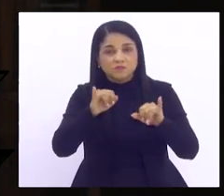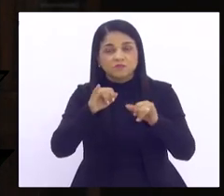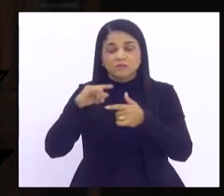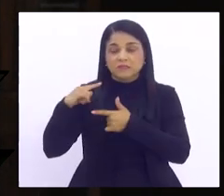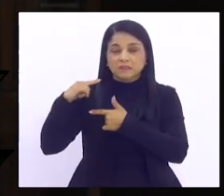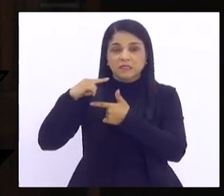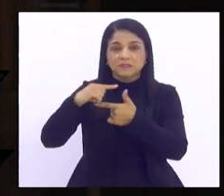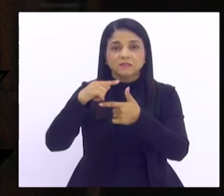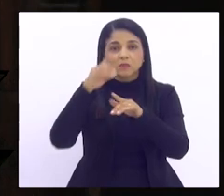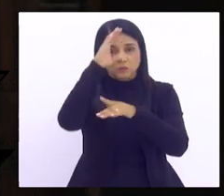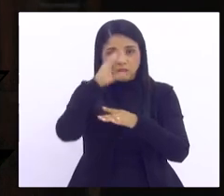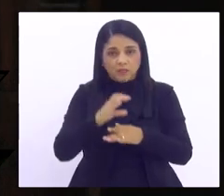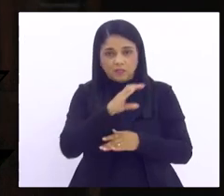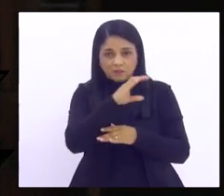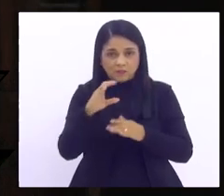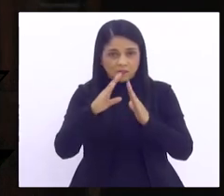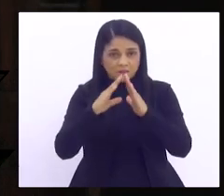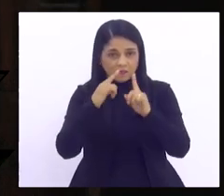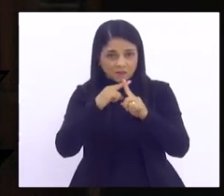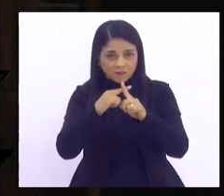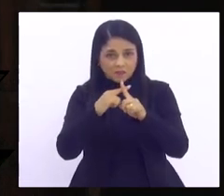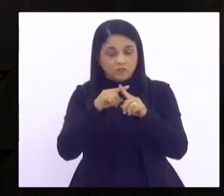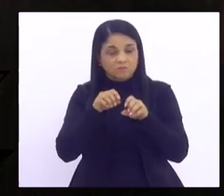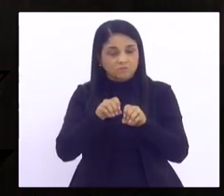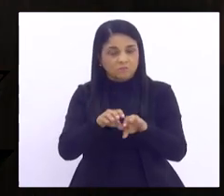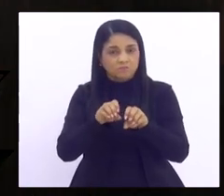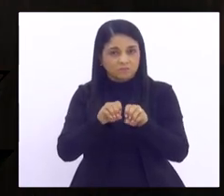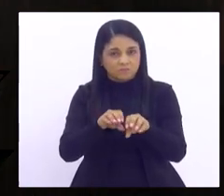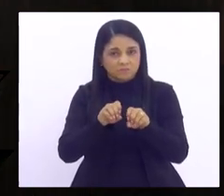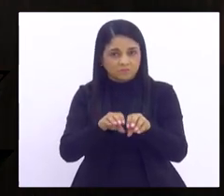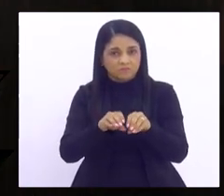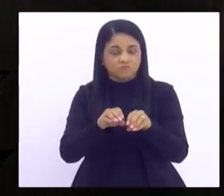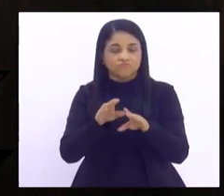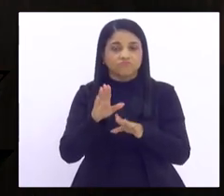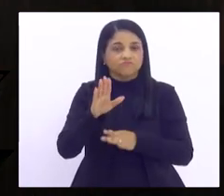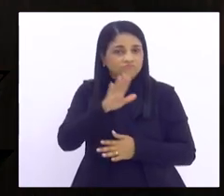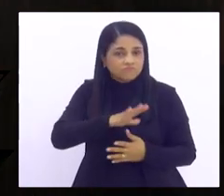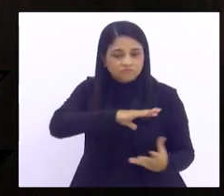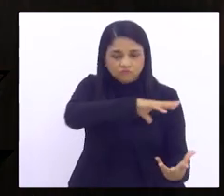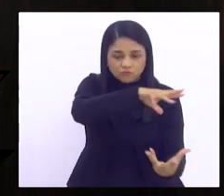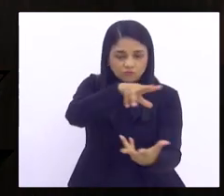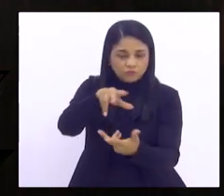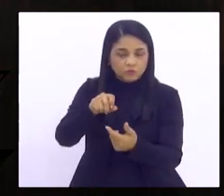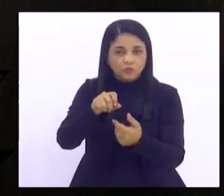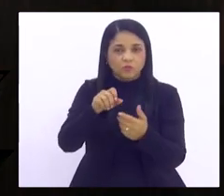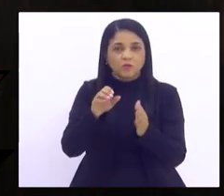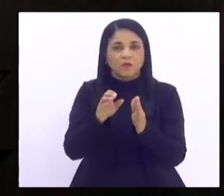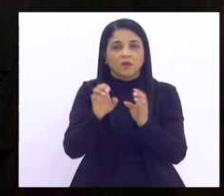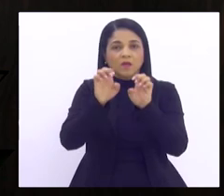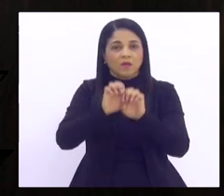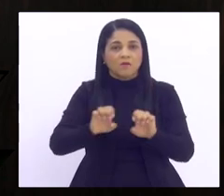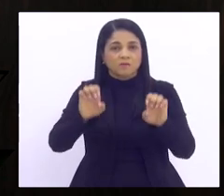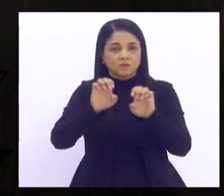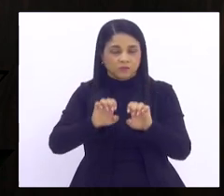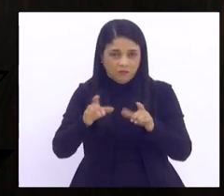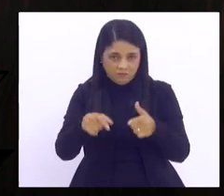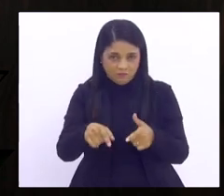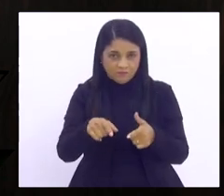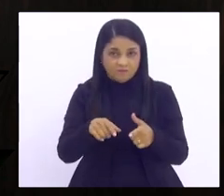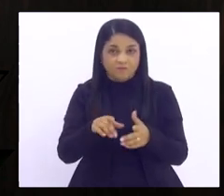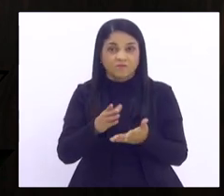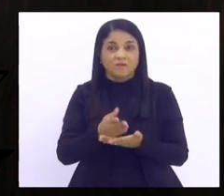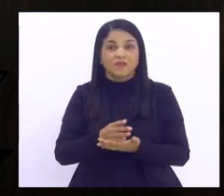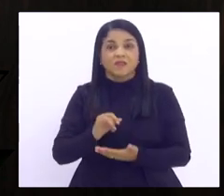da Igreja e ensinada pelo magistério ordinário e universal. Evangelium Vitae. O Papa está usando a